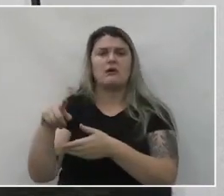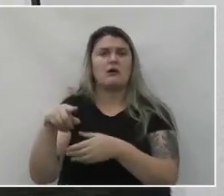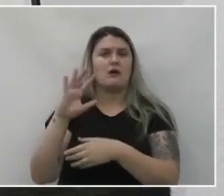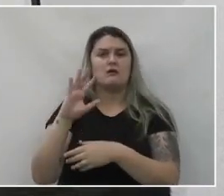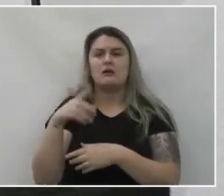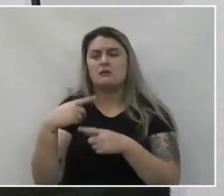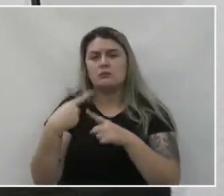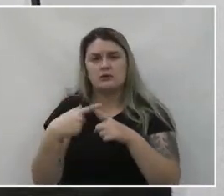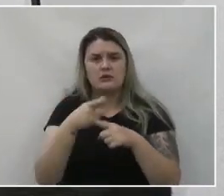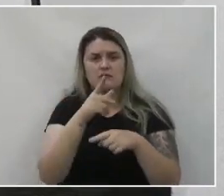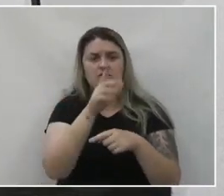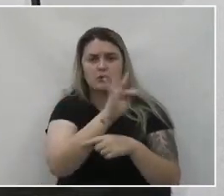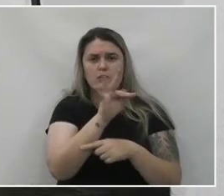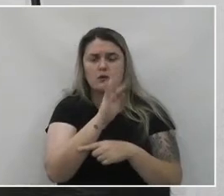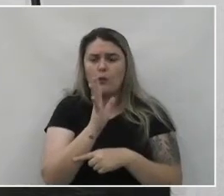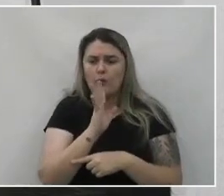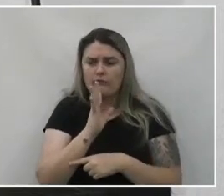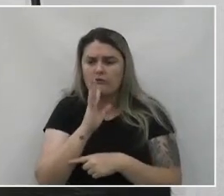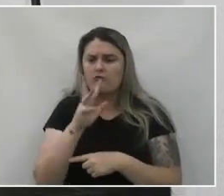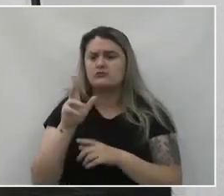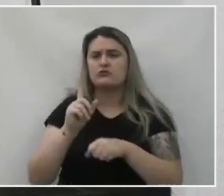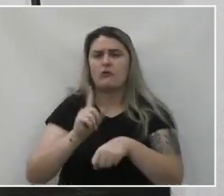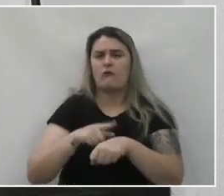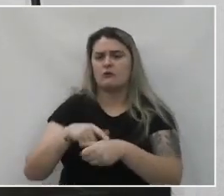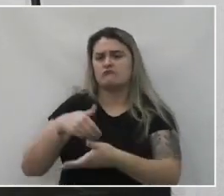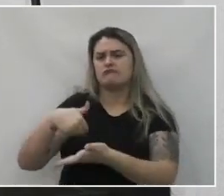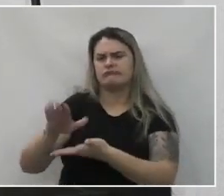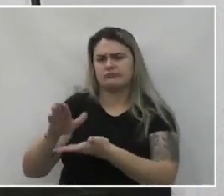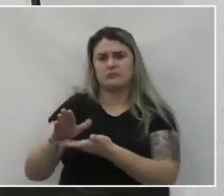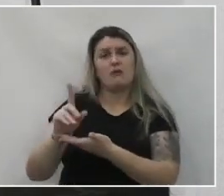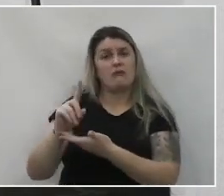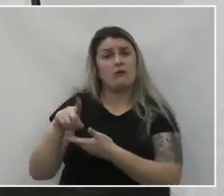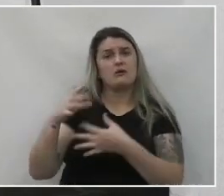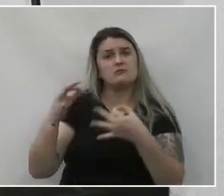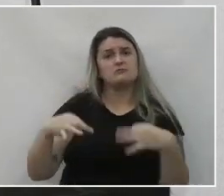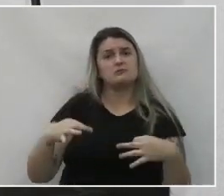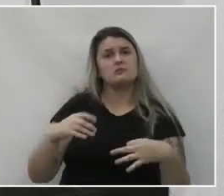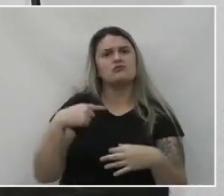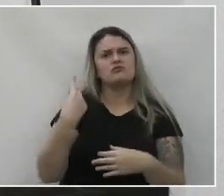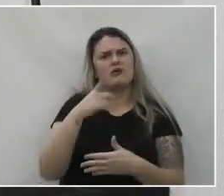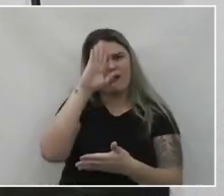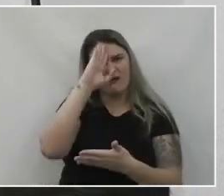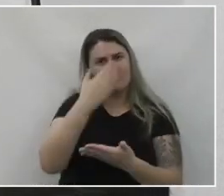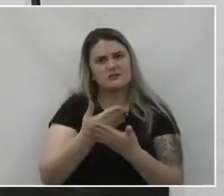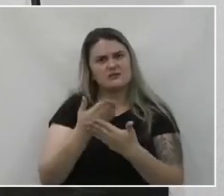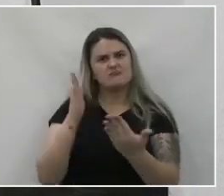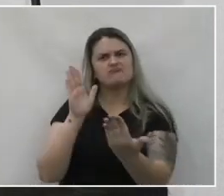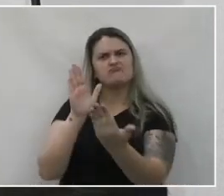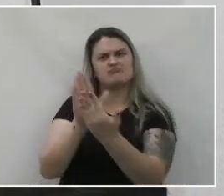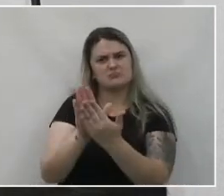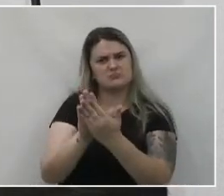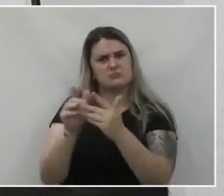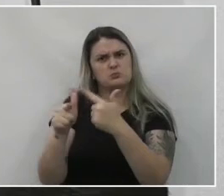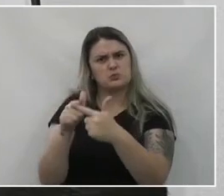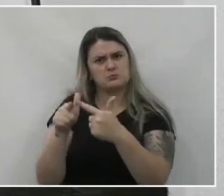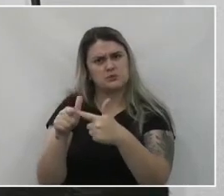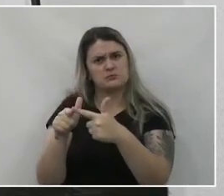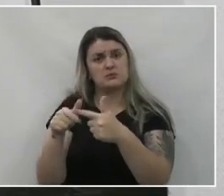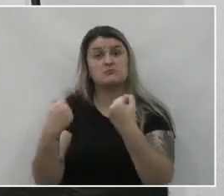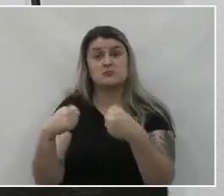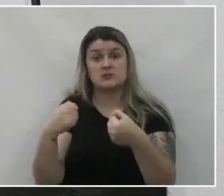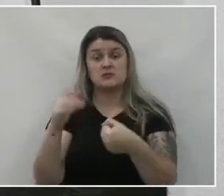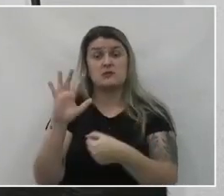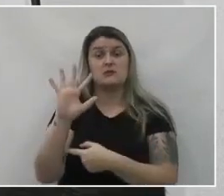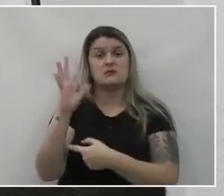teve conhecimento do próprio. Mesmo com essa atitude correta, acreditamos que o enfrentamento a casos como esse precisa